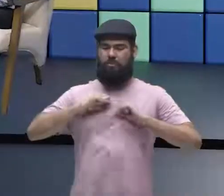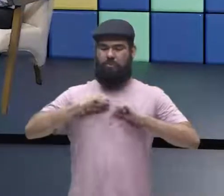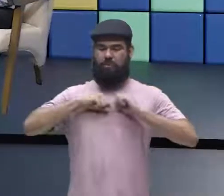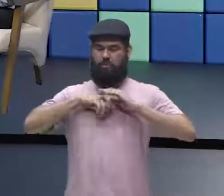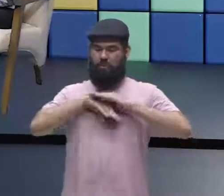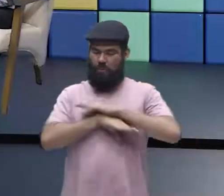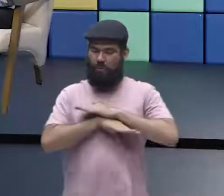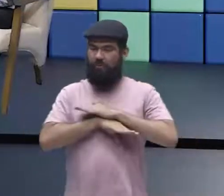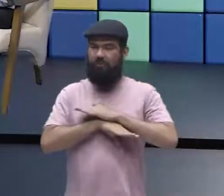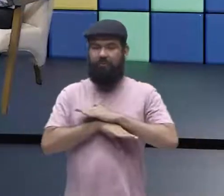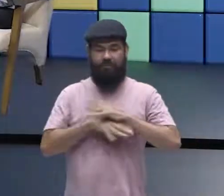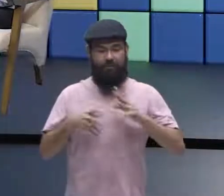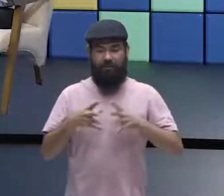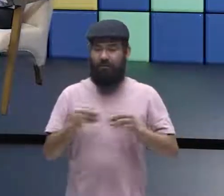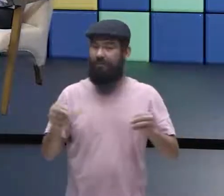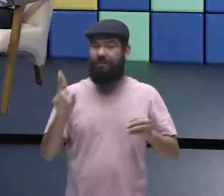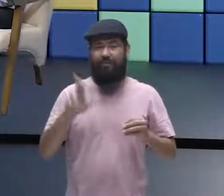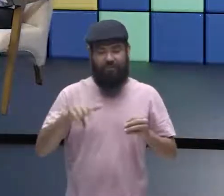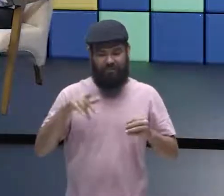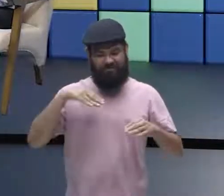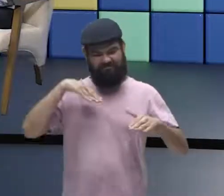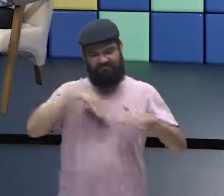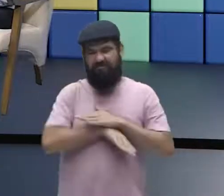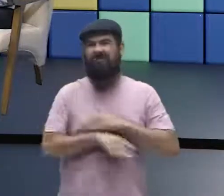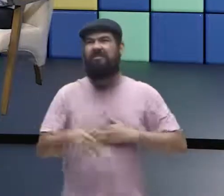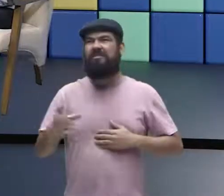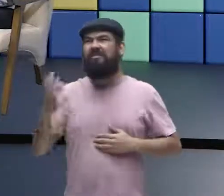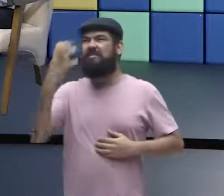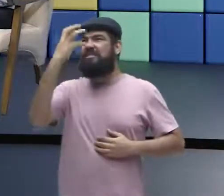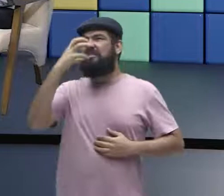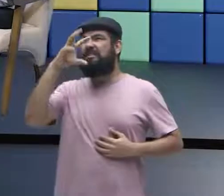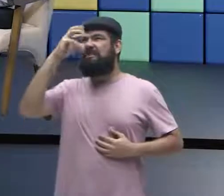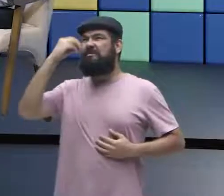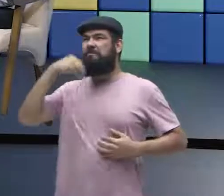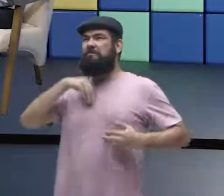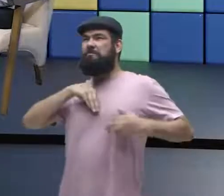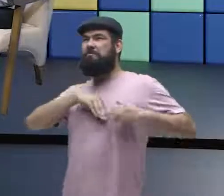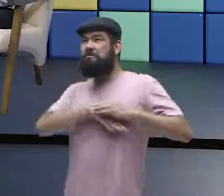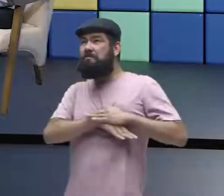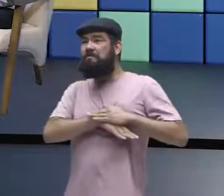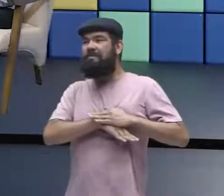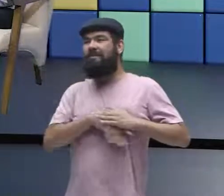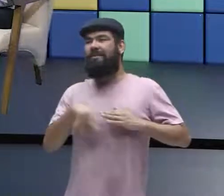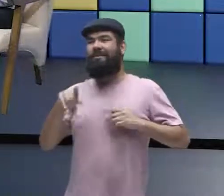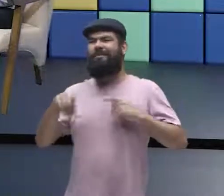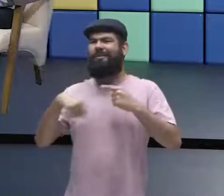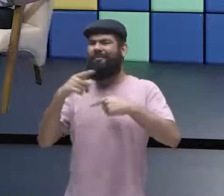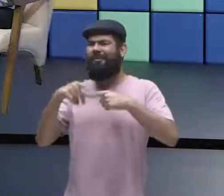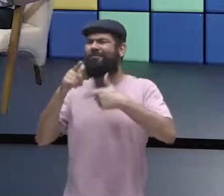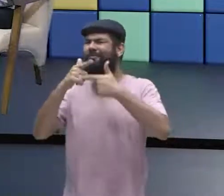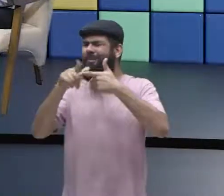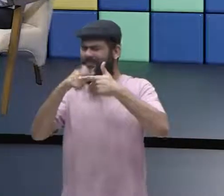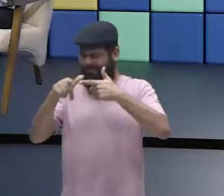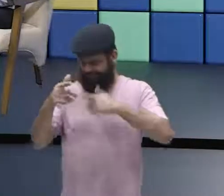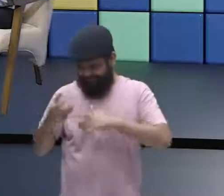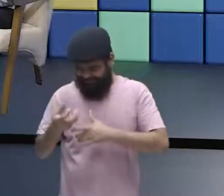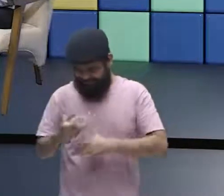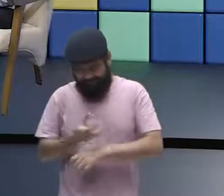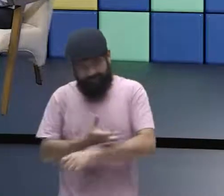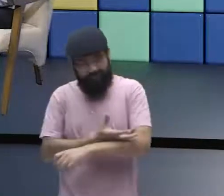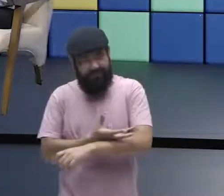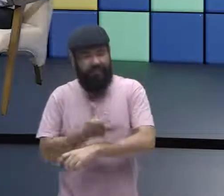vai desaparecer. E isso vai trazer um problema emocional depois para mim, né? Então, aí eu faço